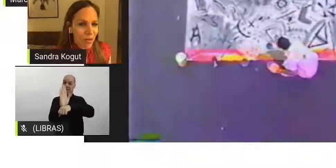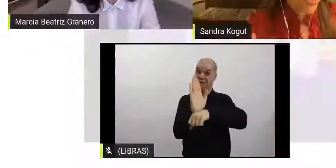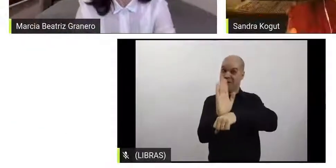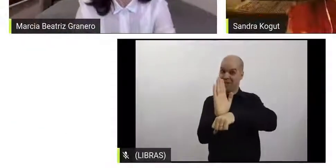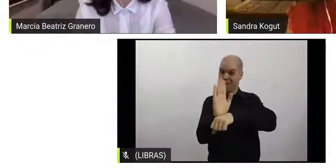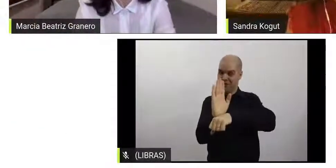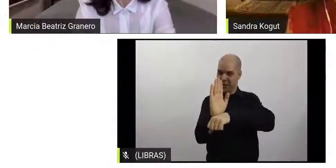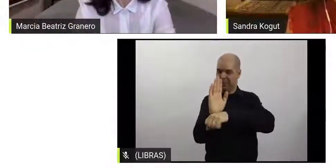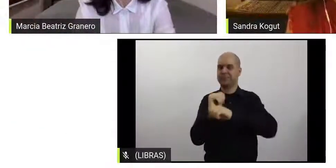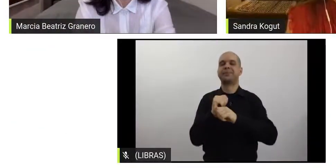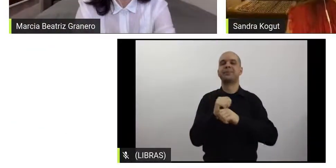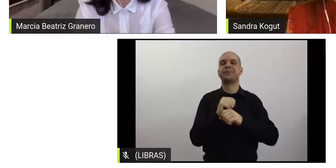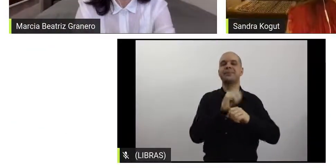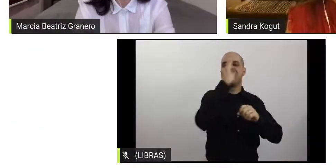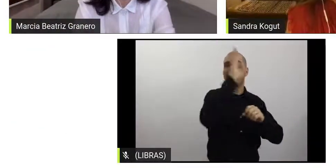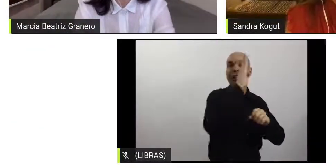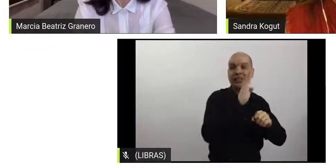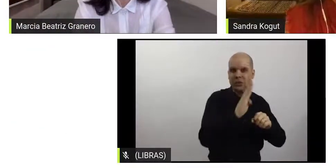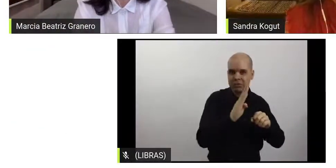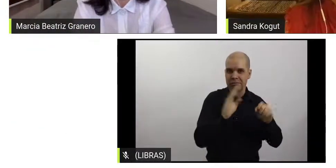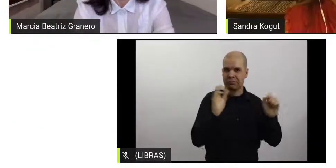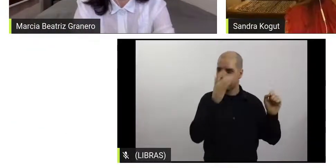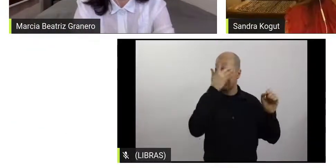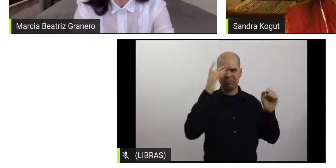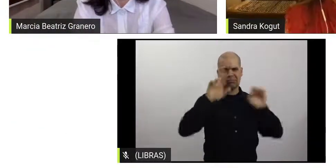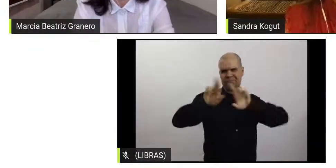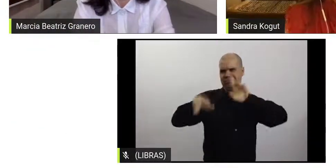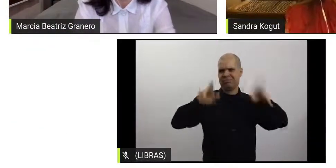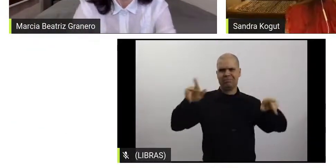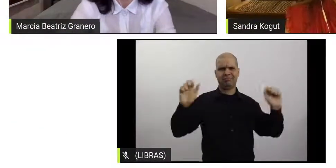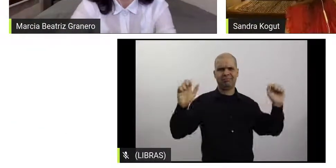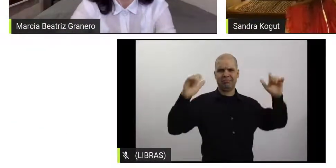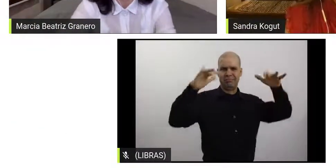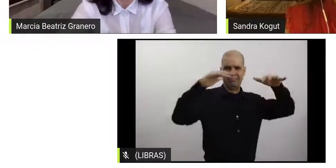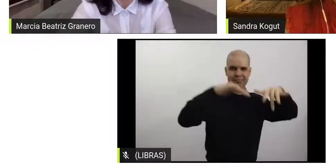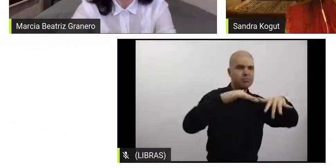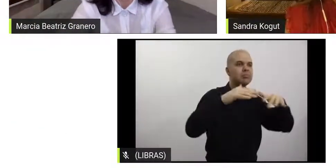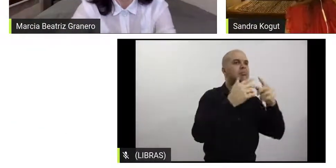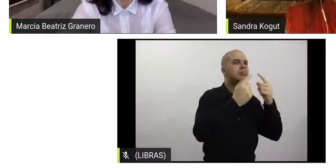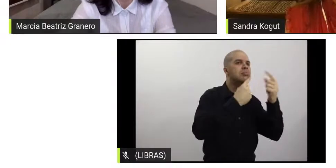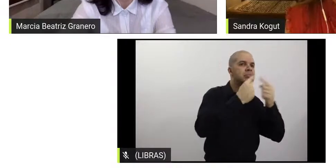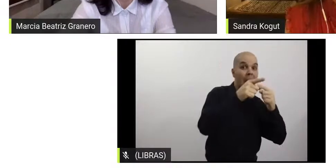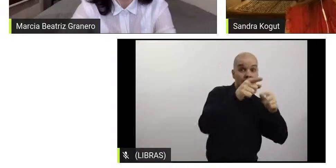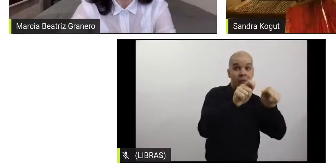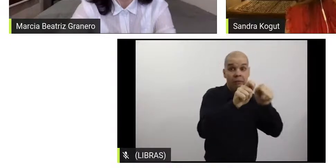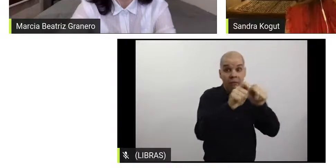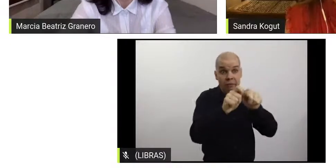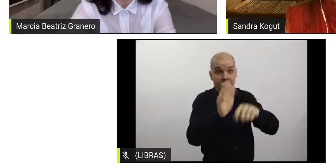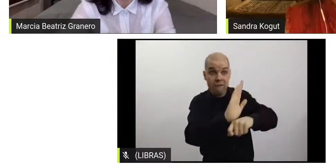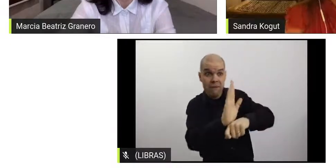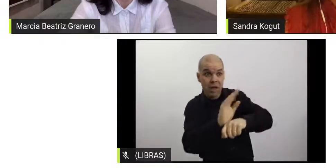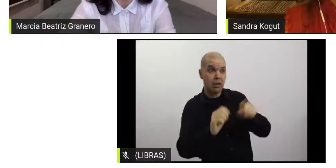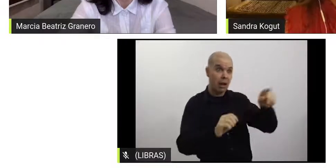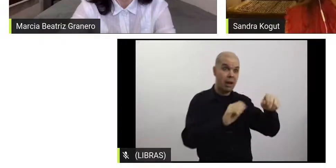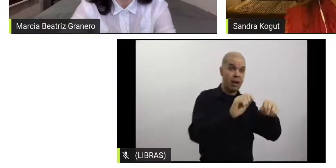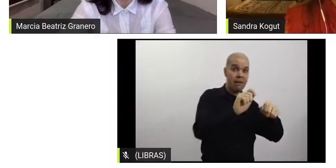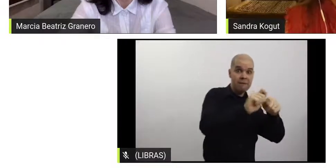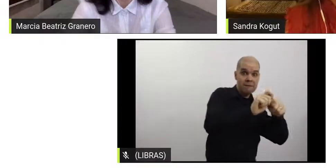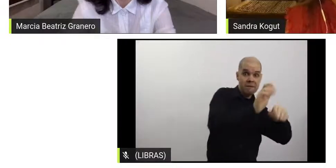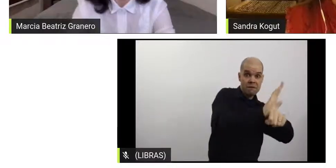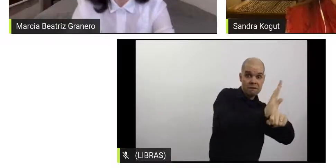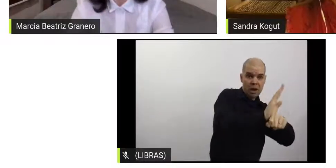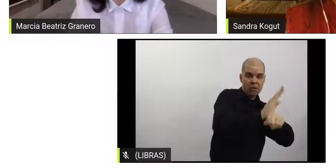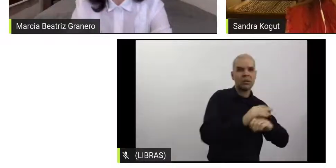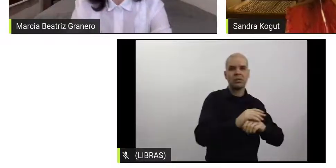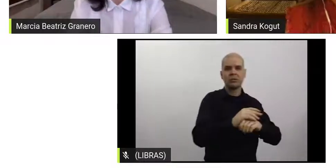outras pessoas que estavam fazendo vídeo, tinha um debate que era o seguinte... Você fazia os vídeos